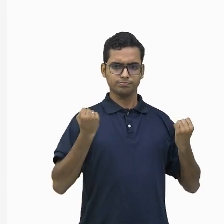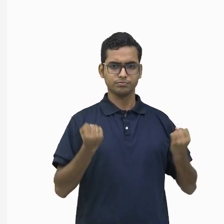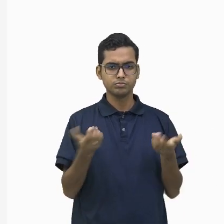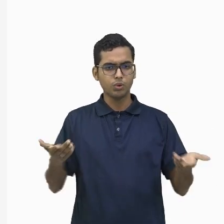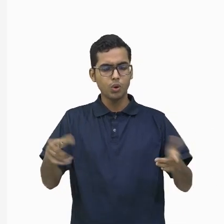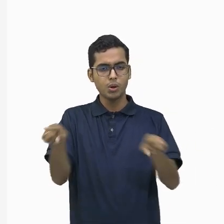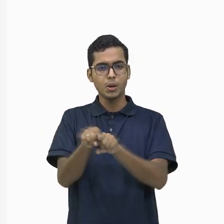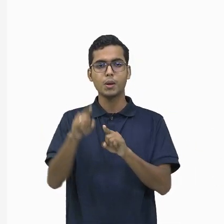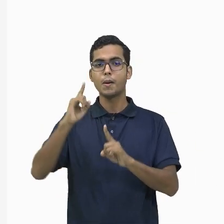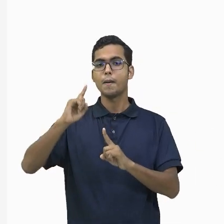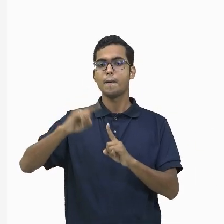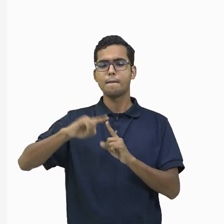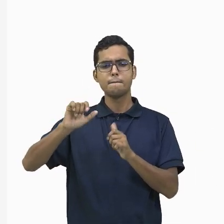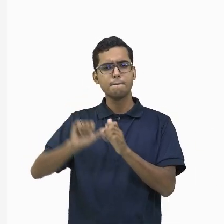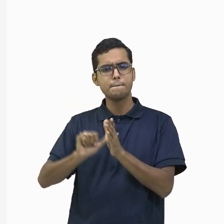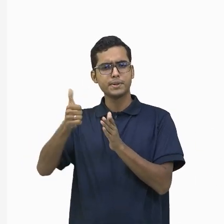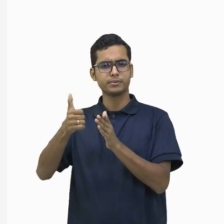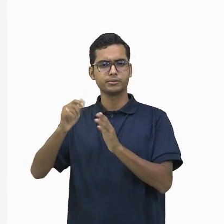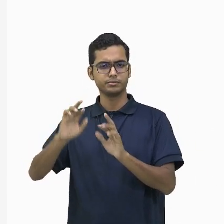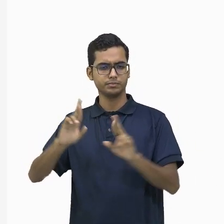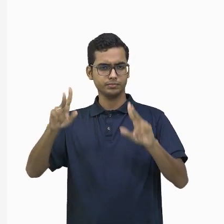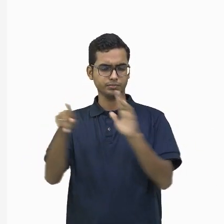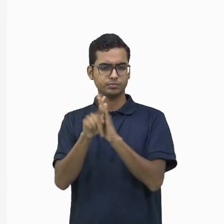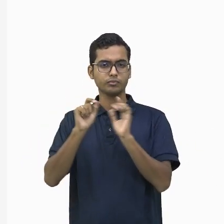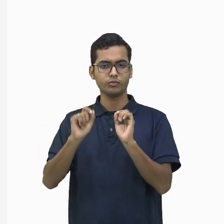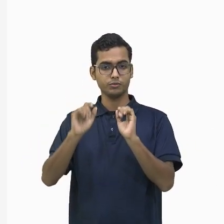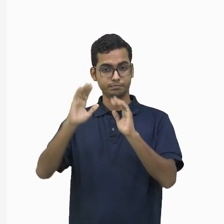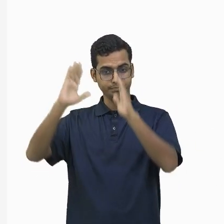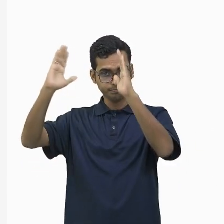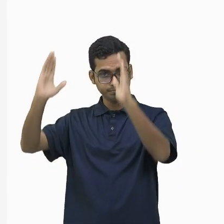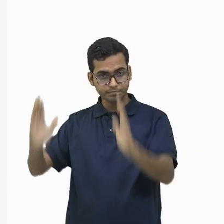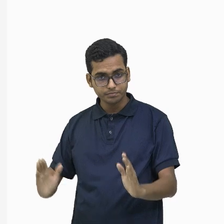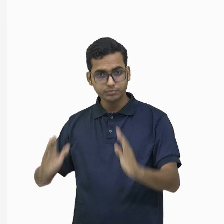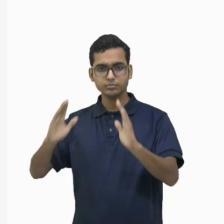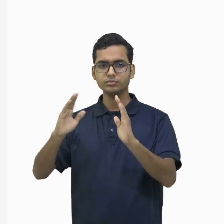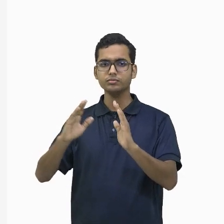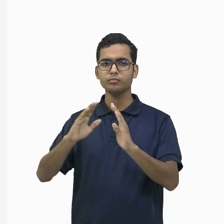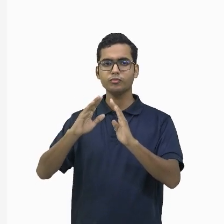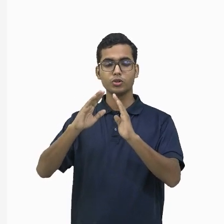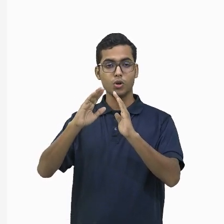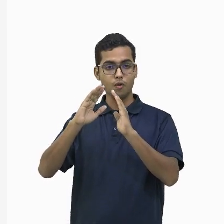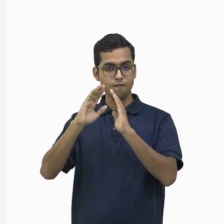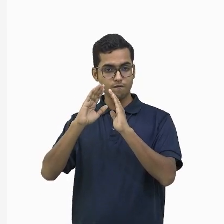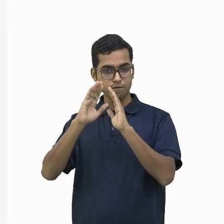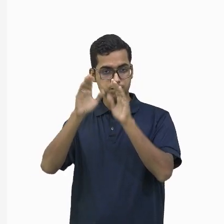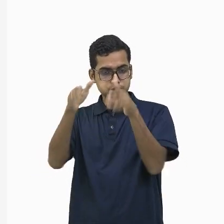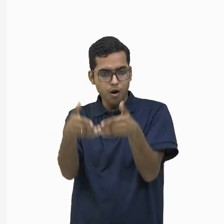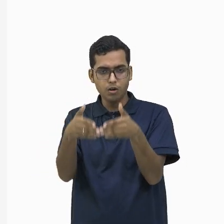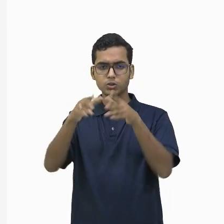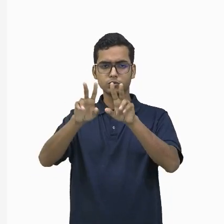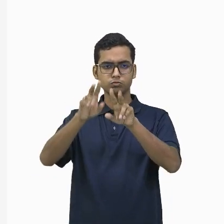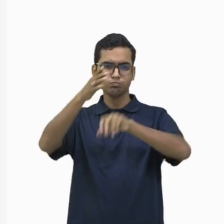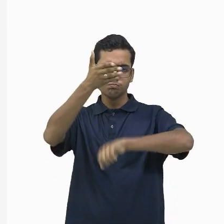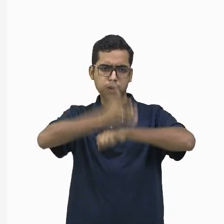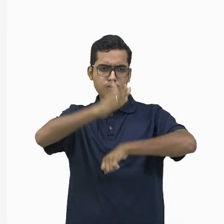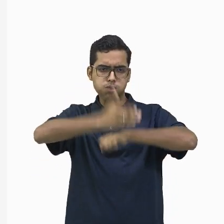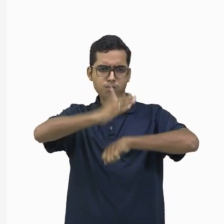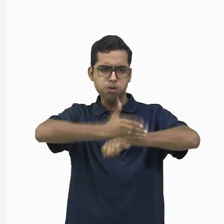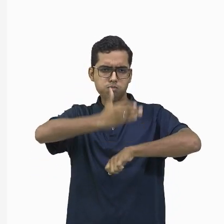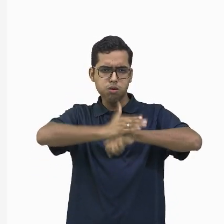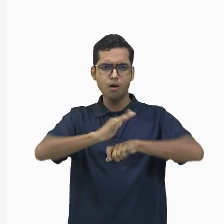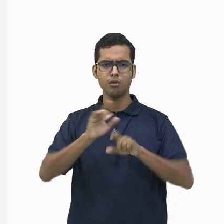vamos começar aqui pelo foco do treino, tá? Então, quando você for decidir entre um ou